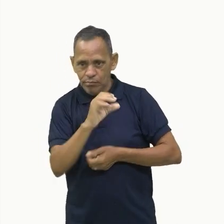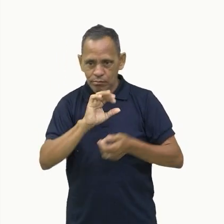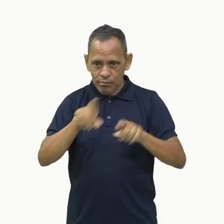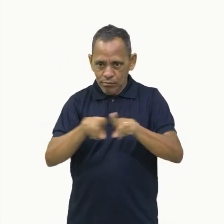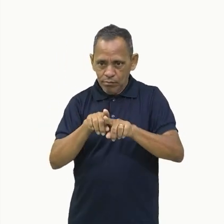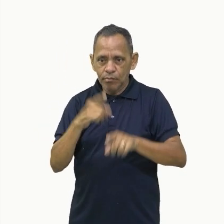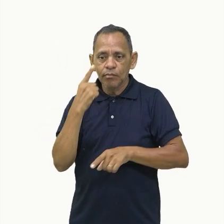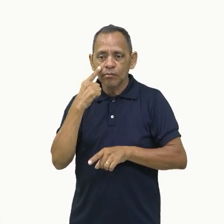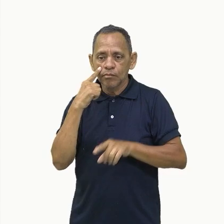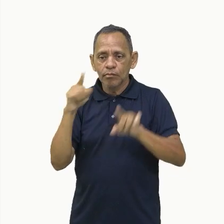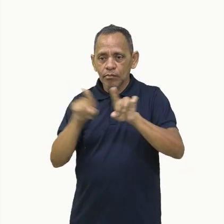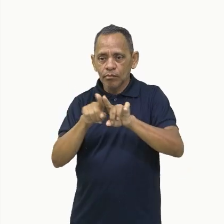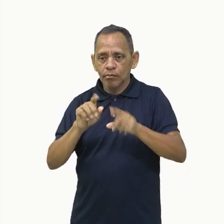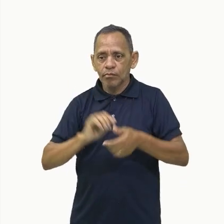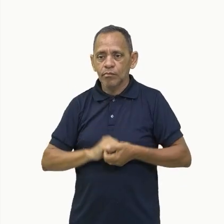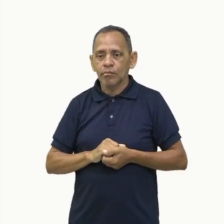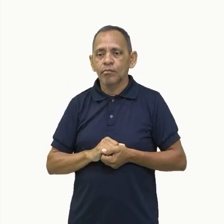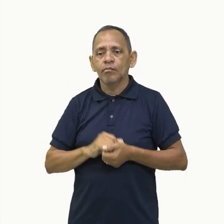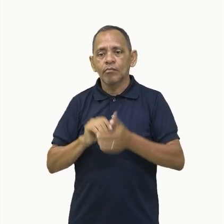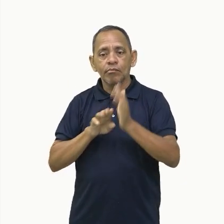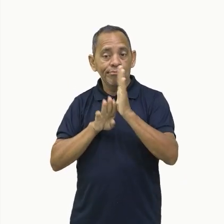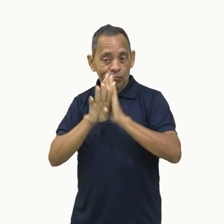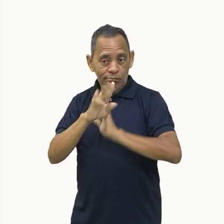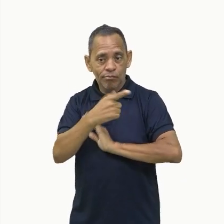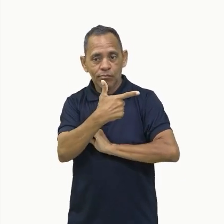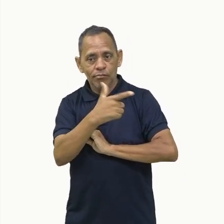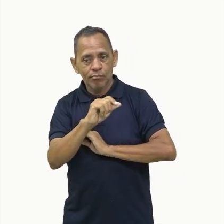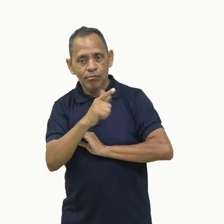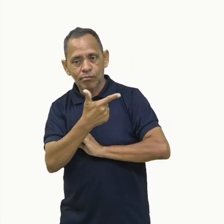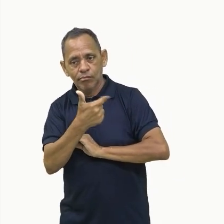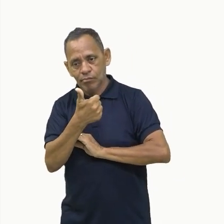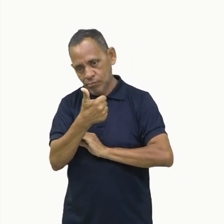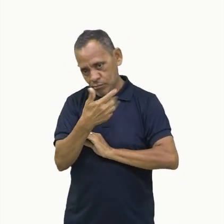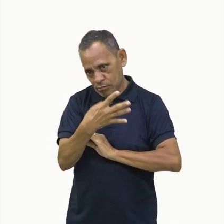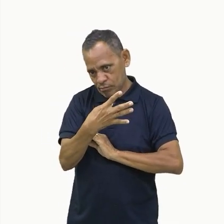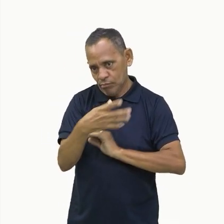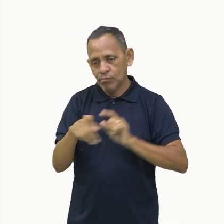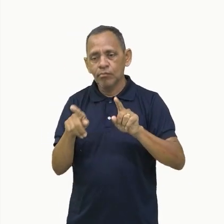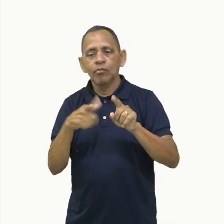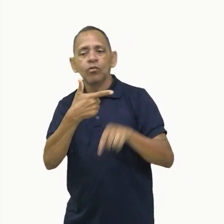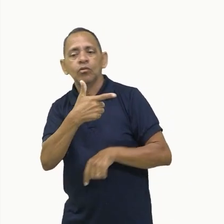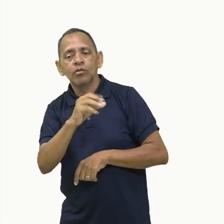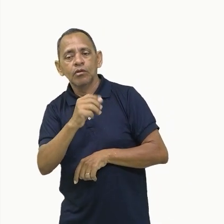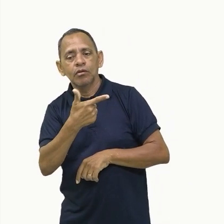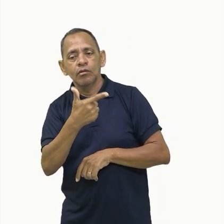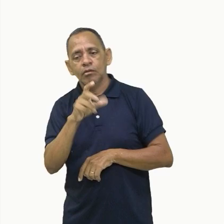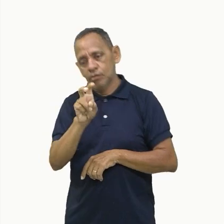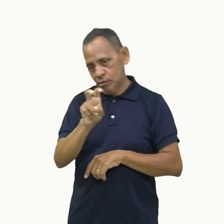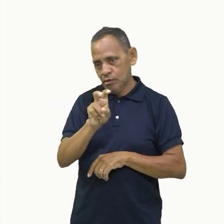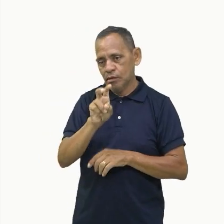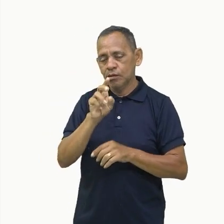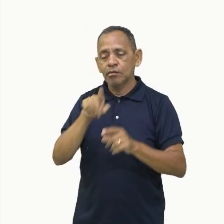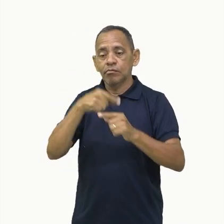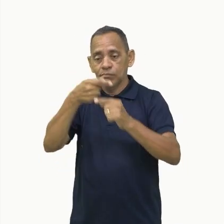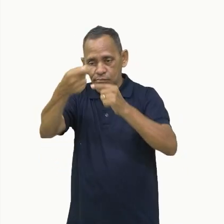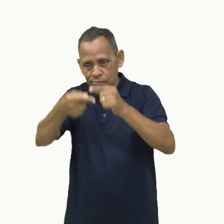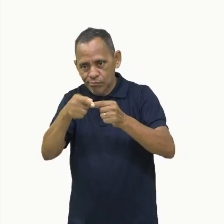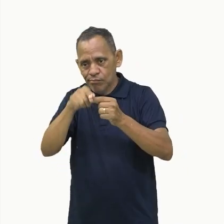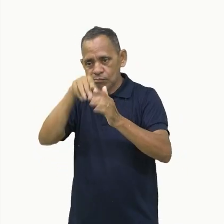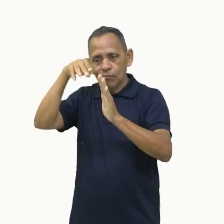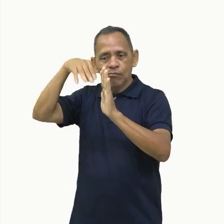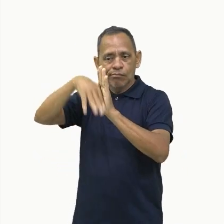observa aqui que teve um aumento em 2014 e 2015, porém, aí começa a declinar, já indo